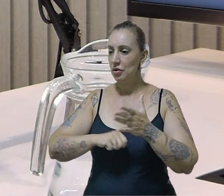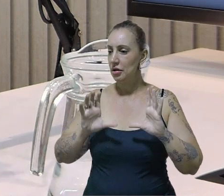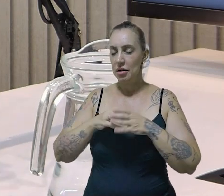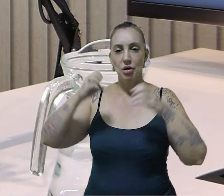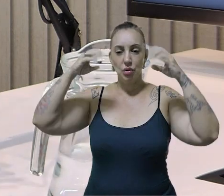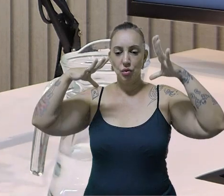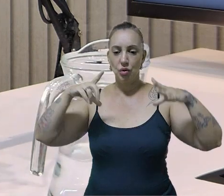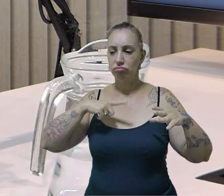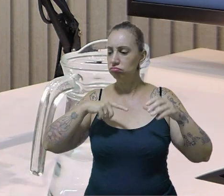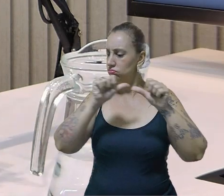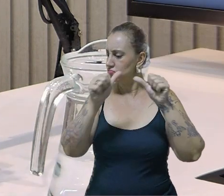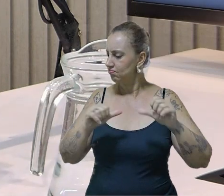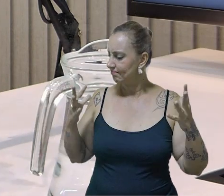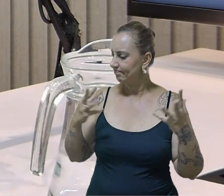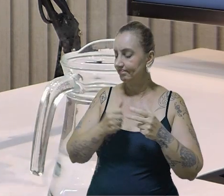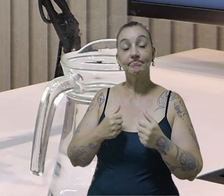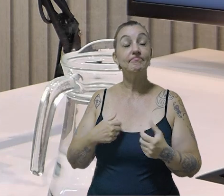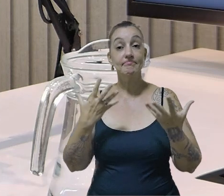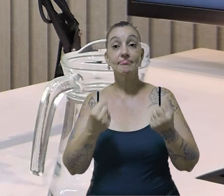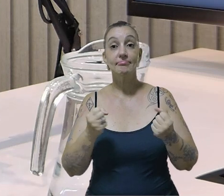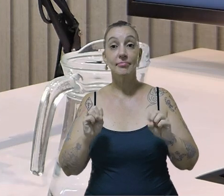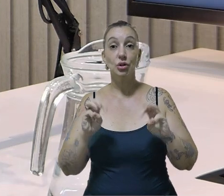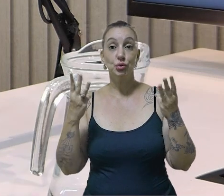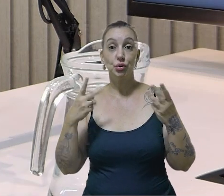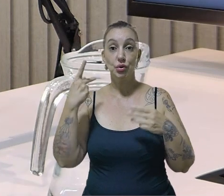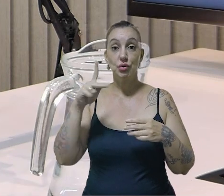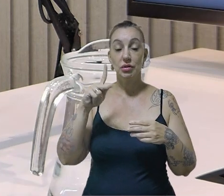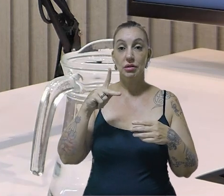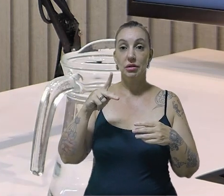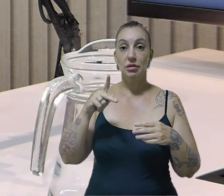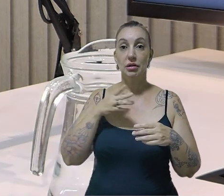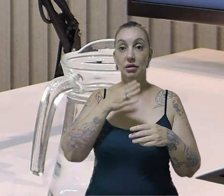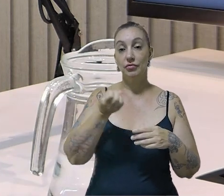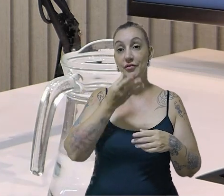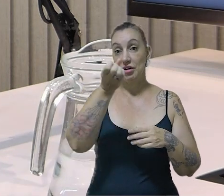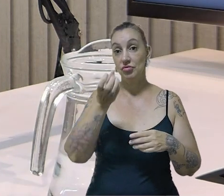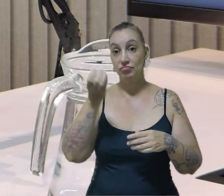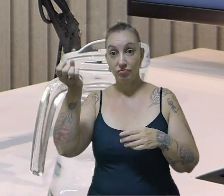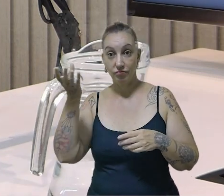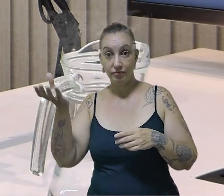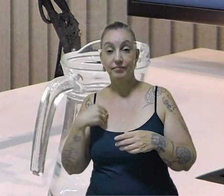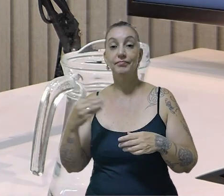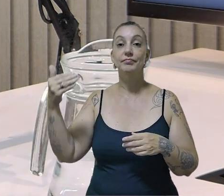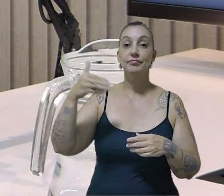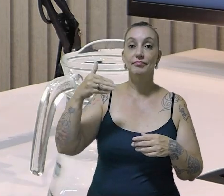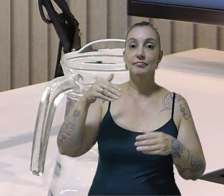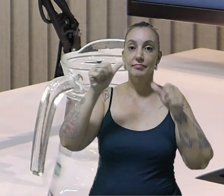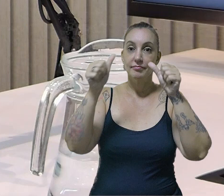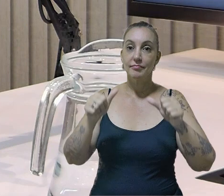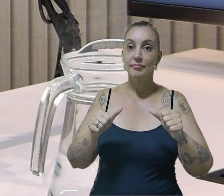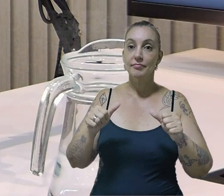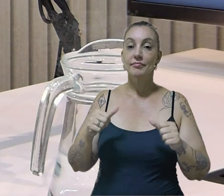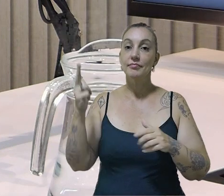e tal e aí tem uma estética e aí eu assumi os shows dele em turnê Hum e aí vim dessa estética que